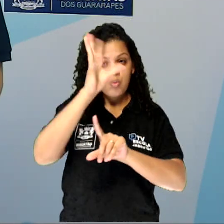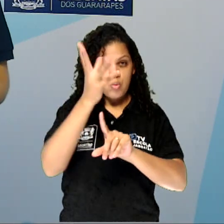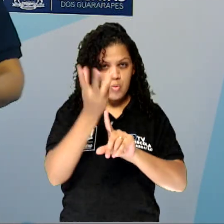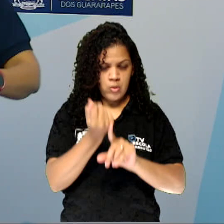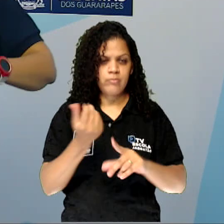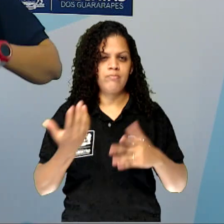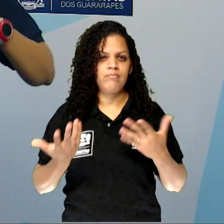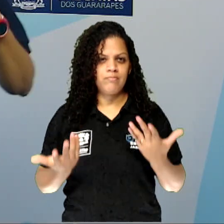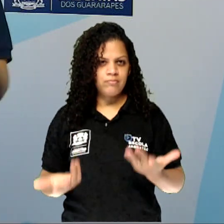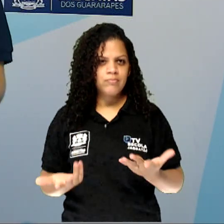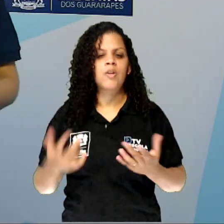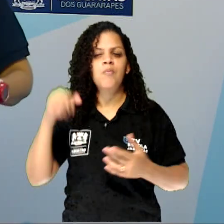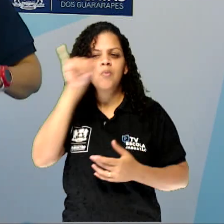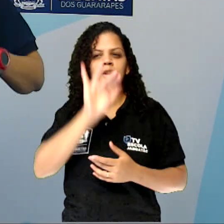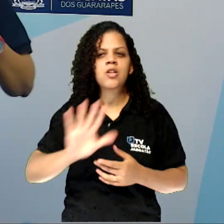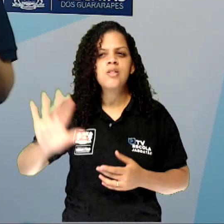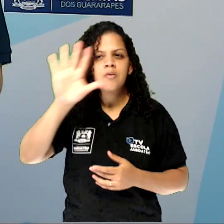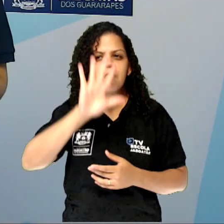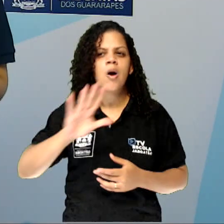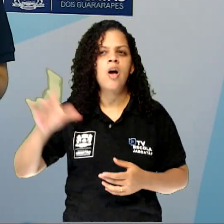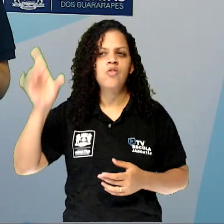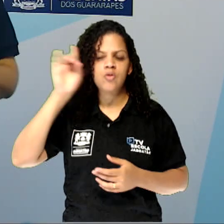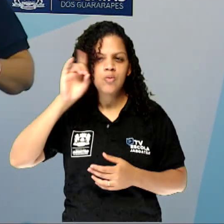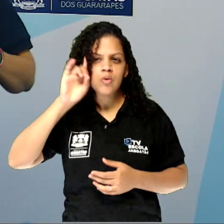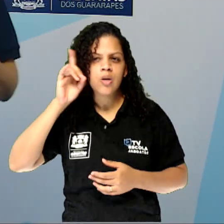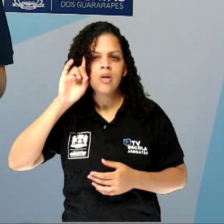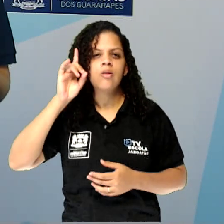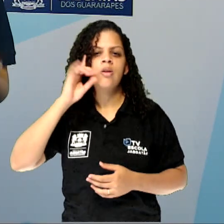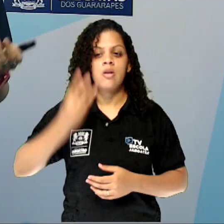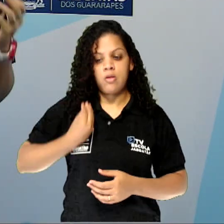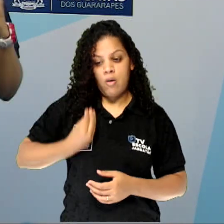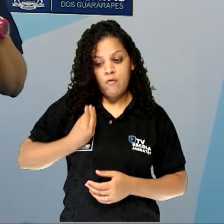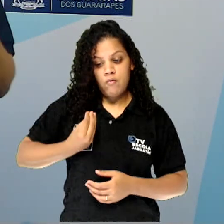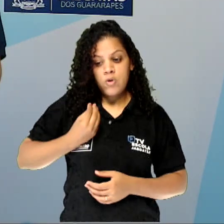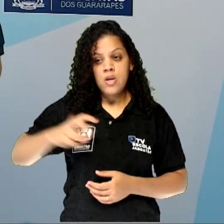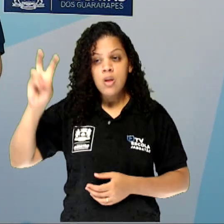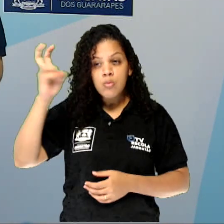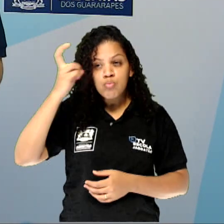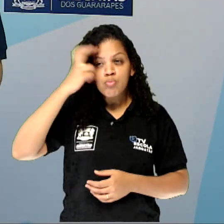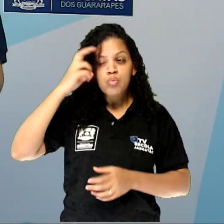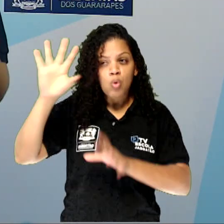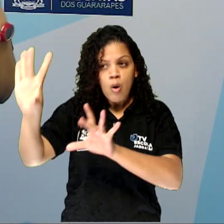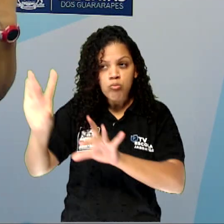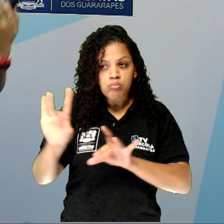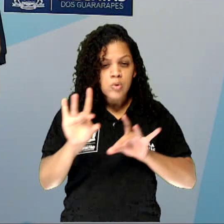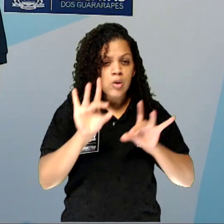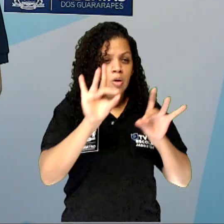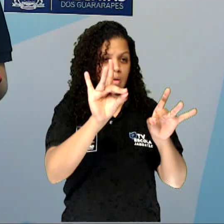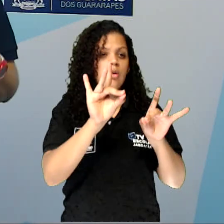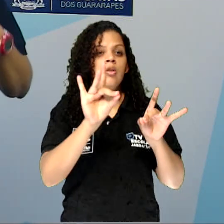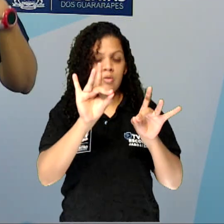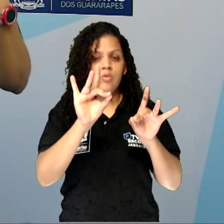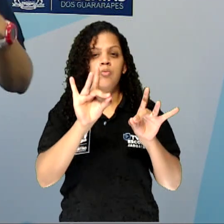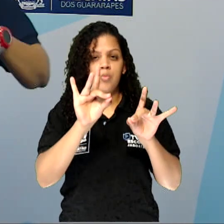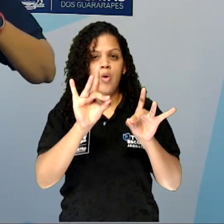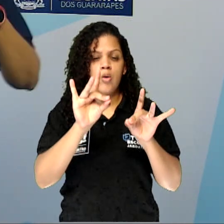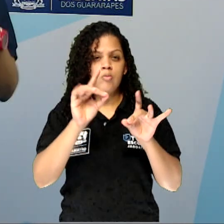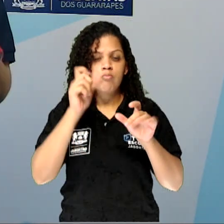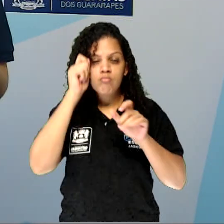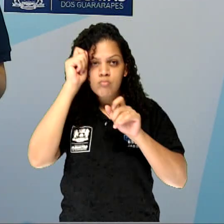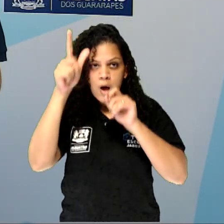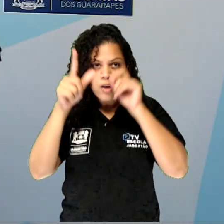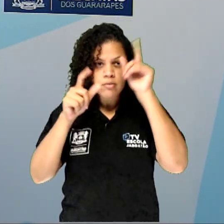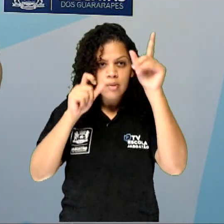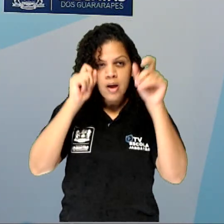imagens do cotidiano, da vida cultural, né, e vai explorar também, além da ideia do artista ou do grupo, né,